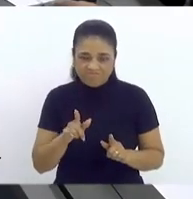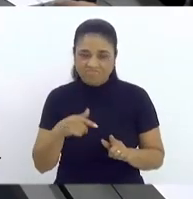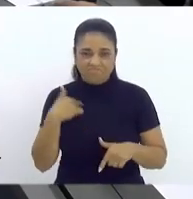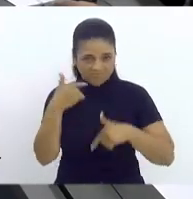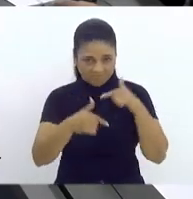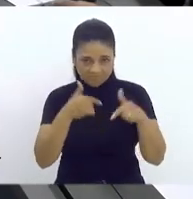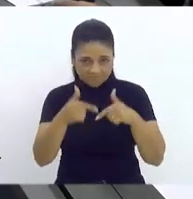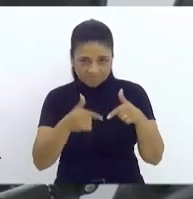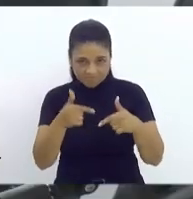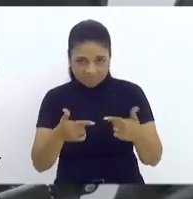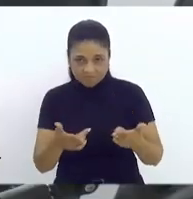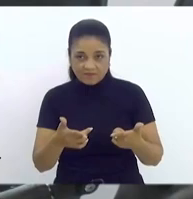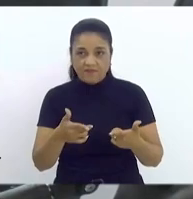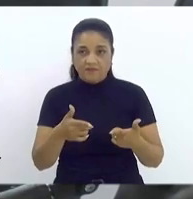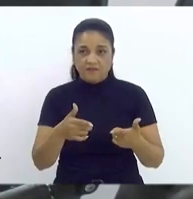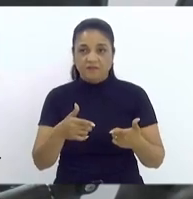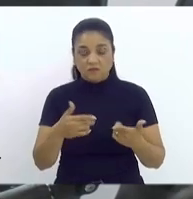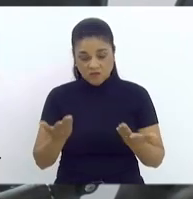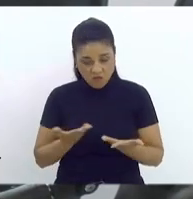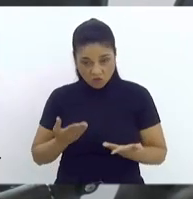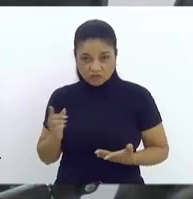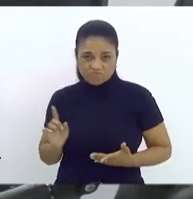é impressionante que não se digna estar presente aqui.